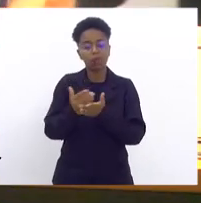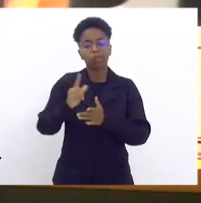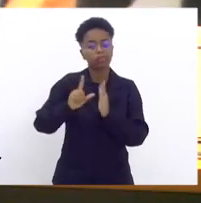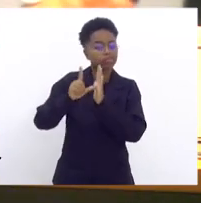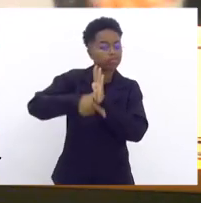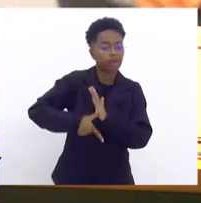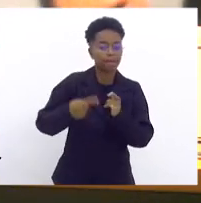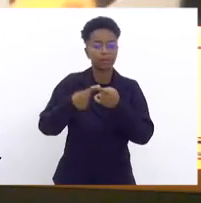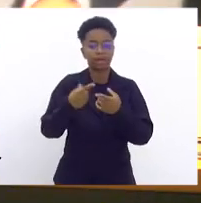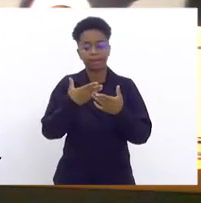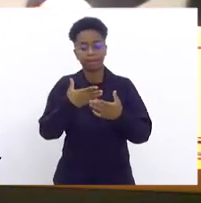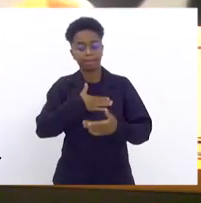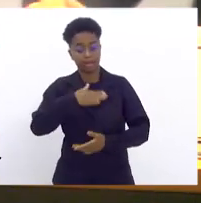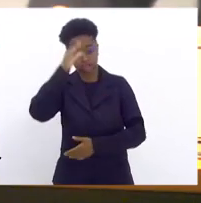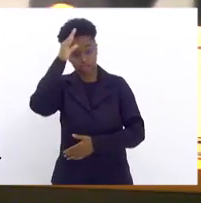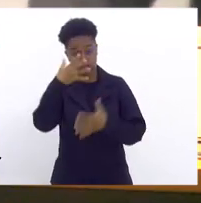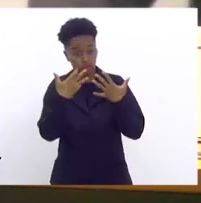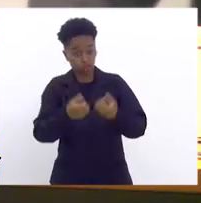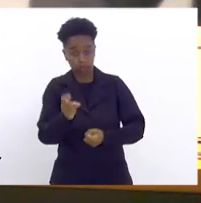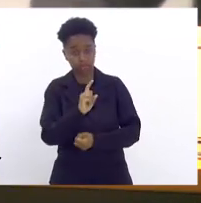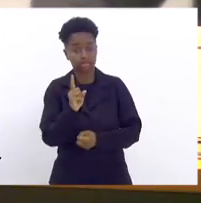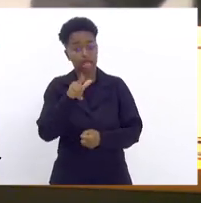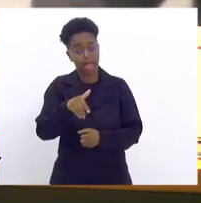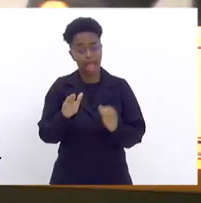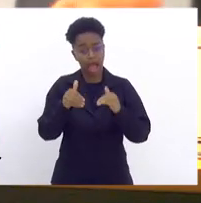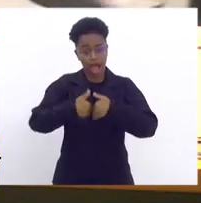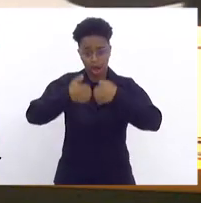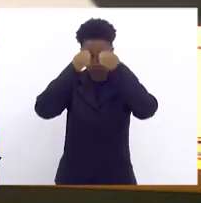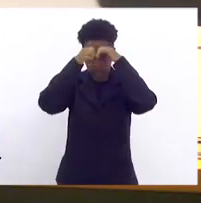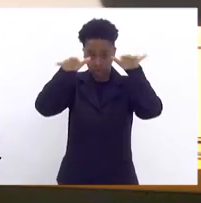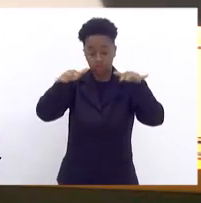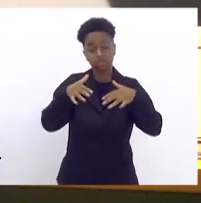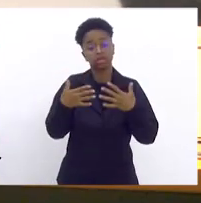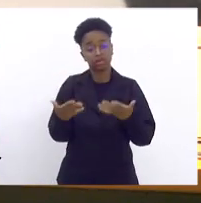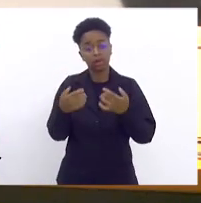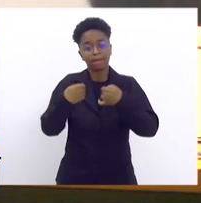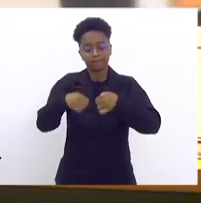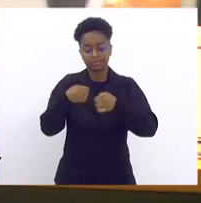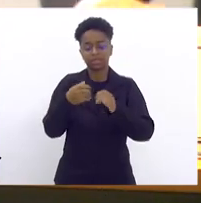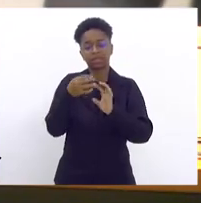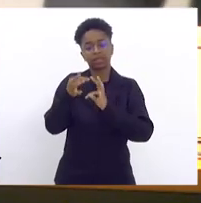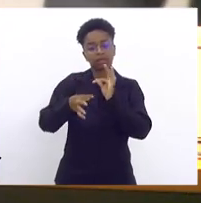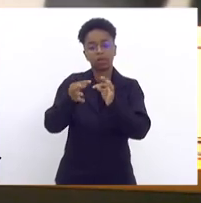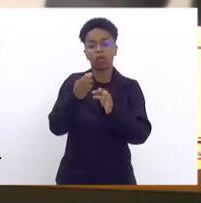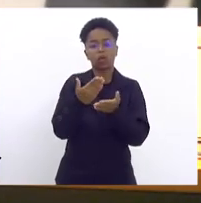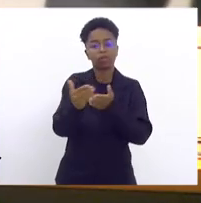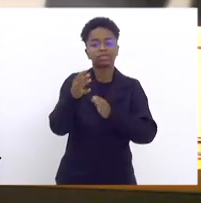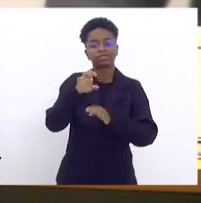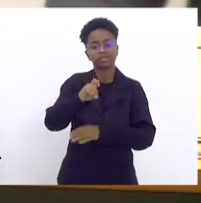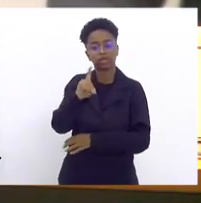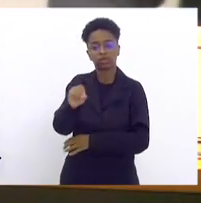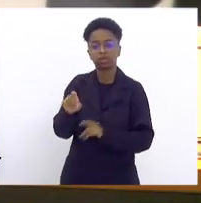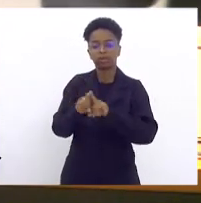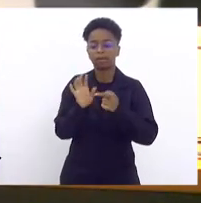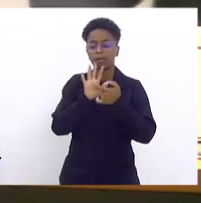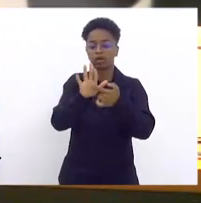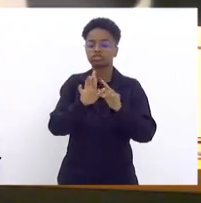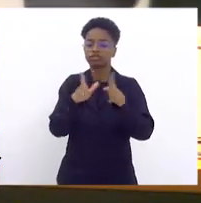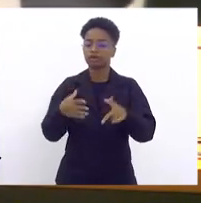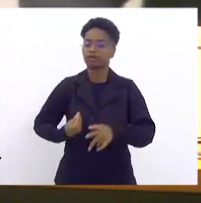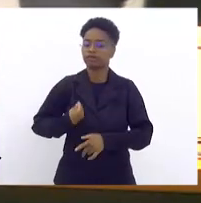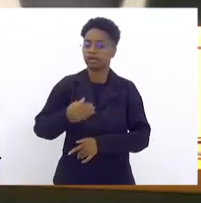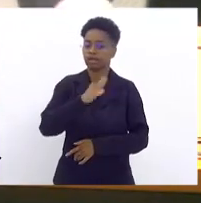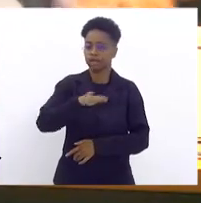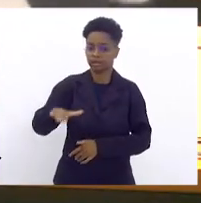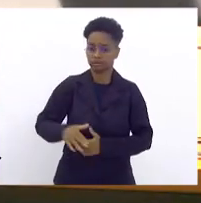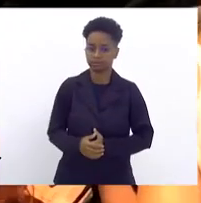aceitava que ela era autista vamos aceitar para poder o tratamento começar cedo e nós fazemos a diferença na vida dessa criança Obrigado Deputado